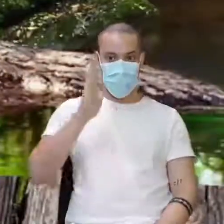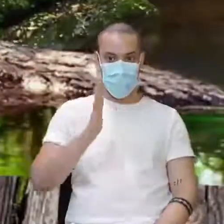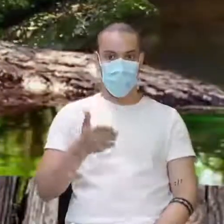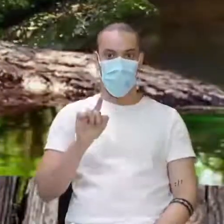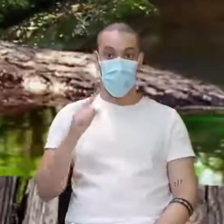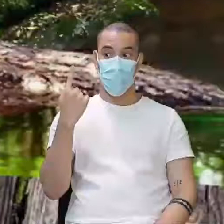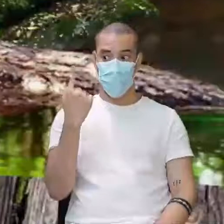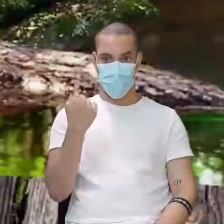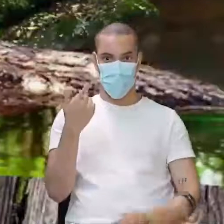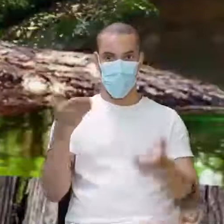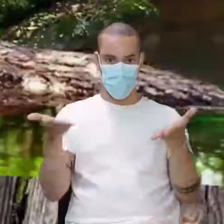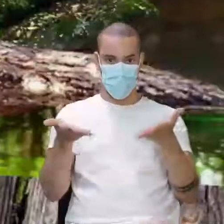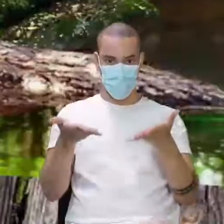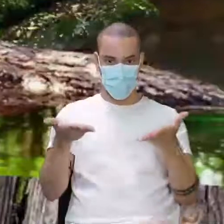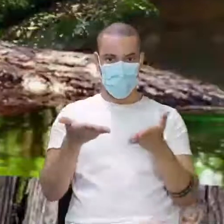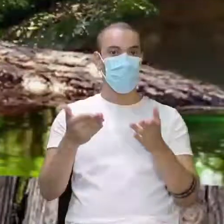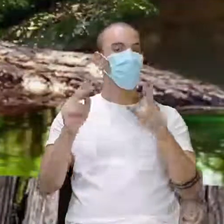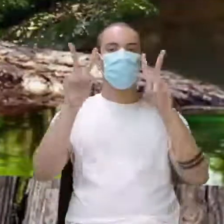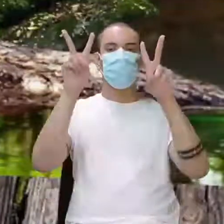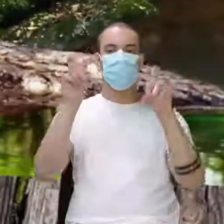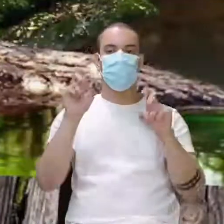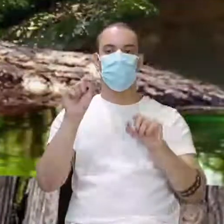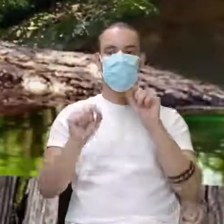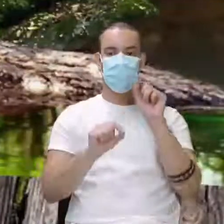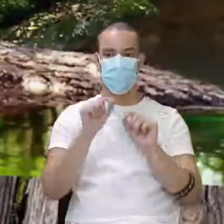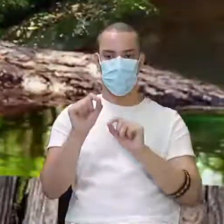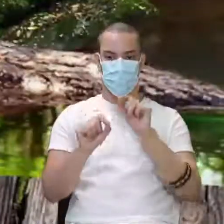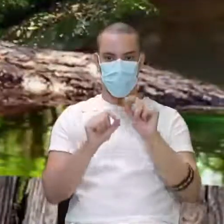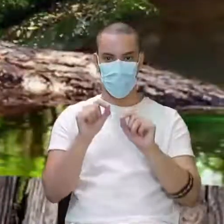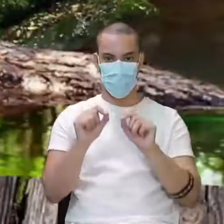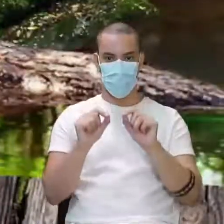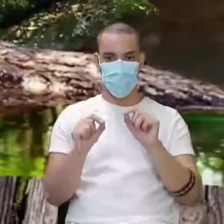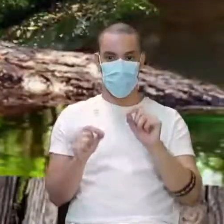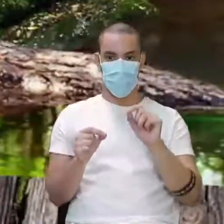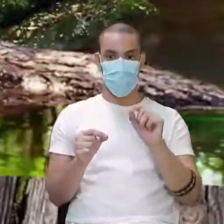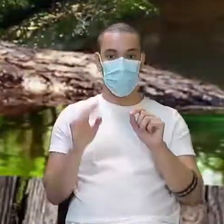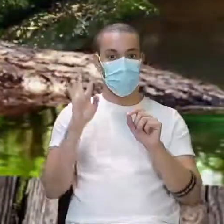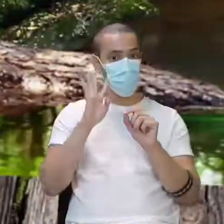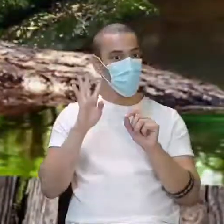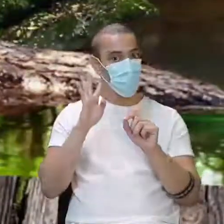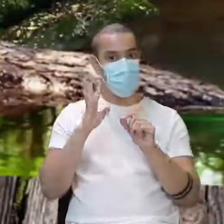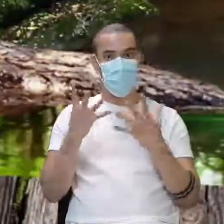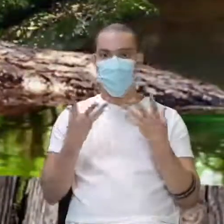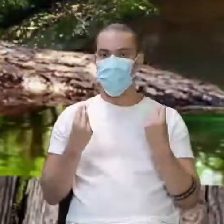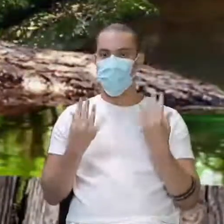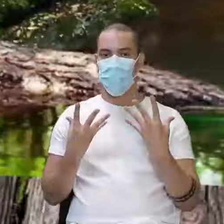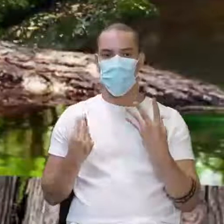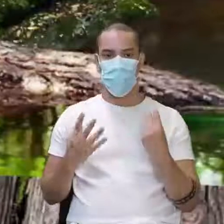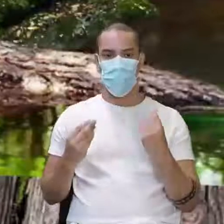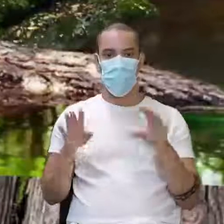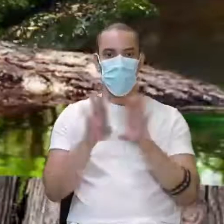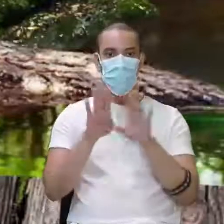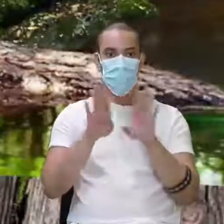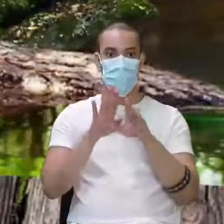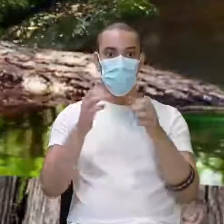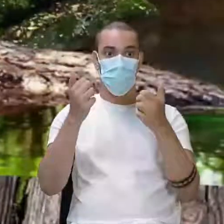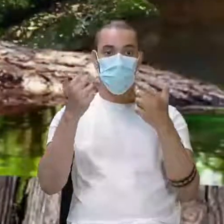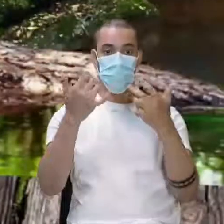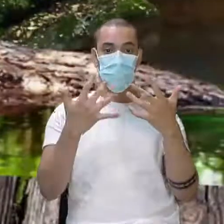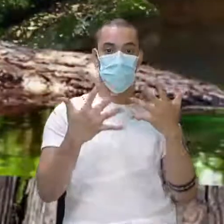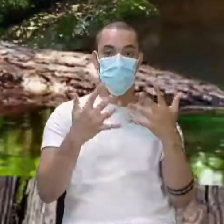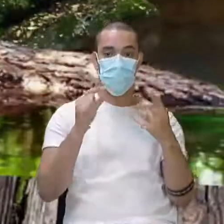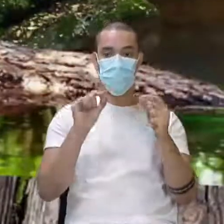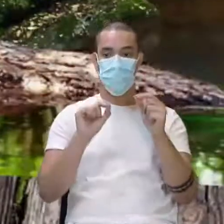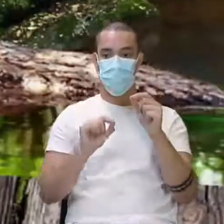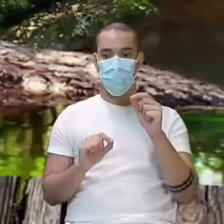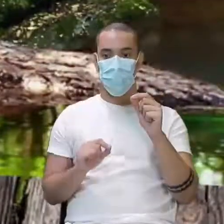46.1, tá? O assunto dessa aula é muito legal e envolve,